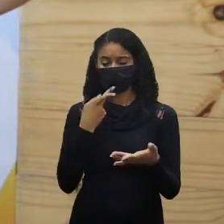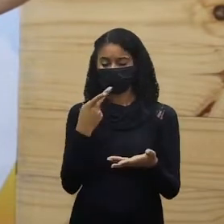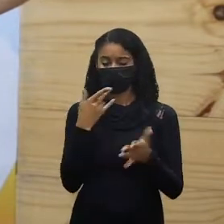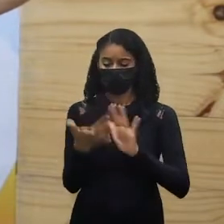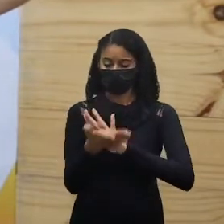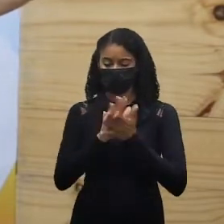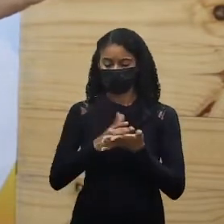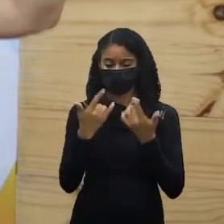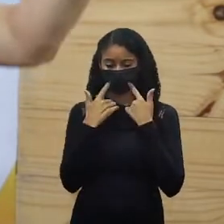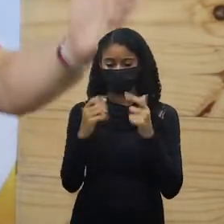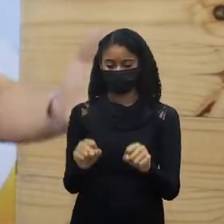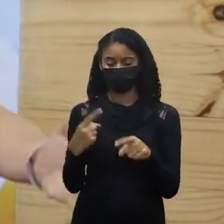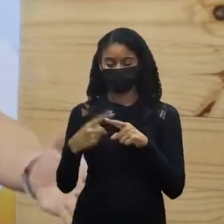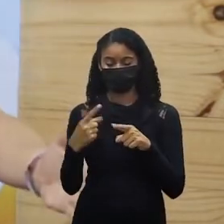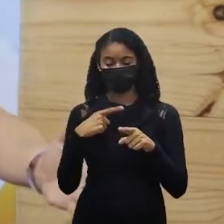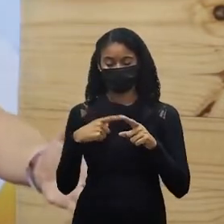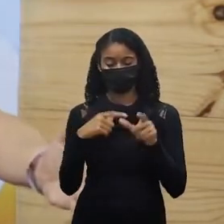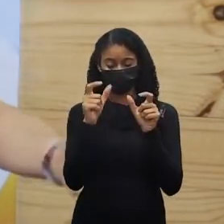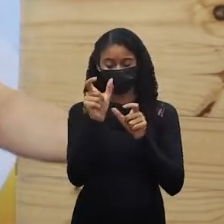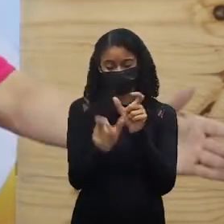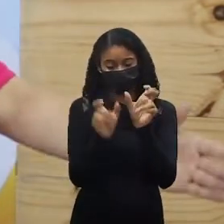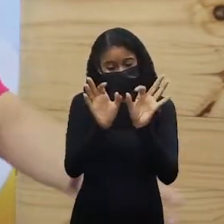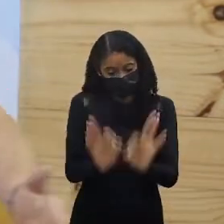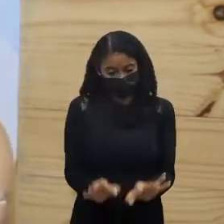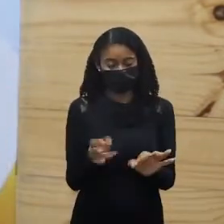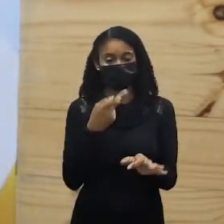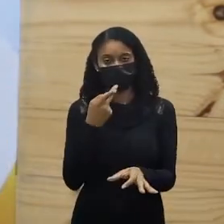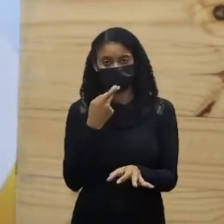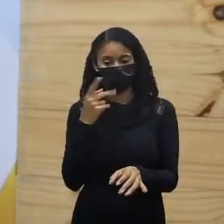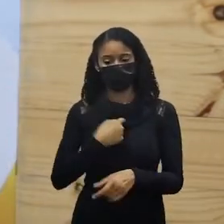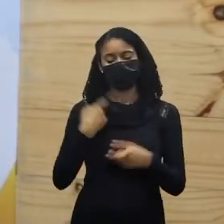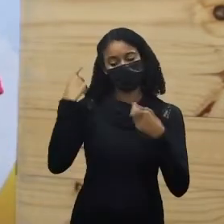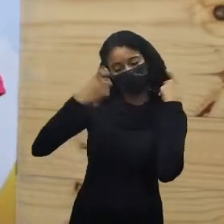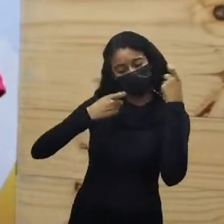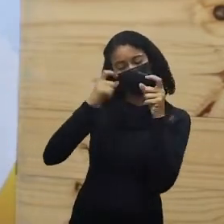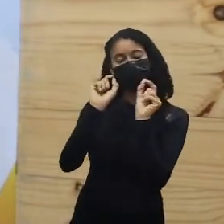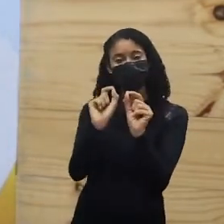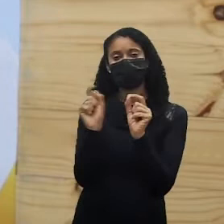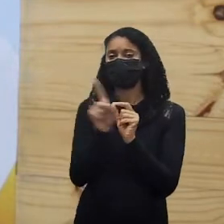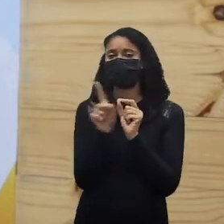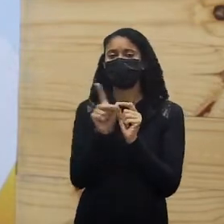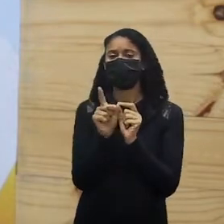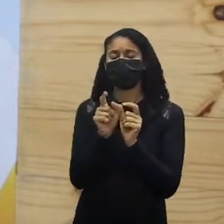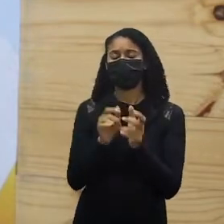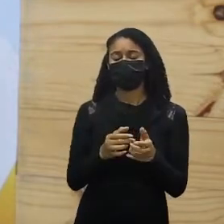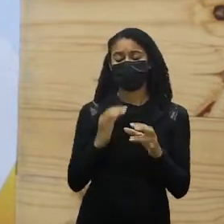correta de falar. Muitas vezes, nós nos preocupamos nem tanto com o